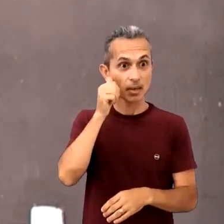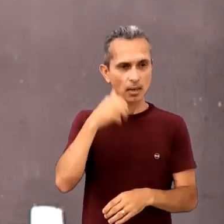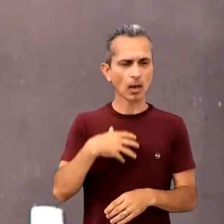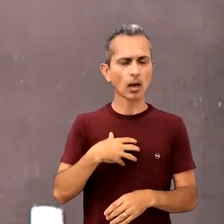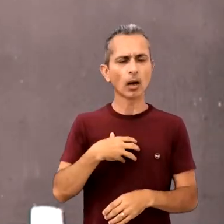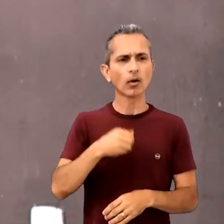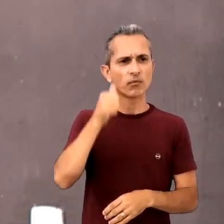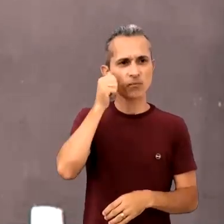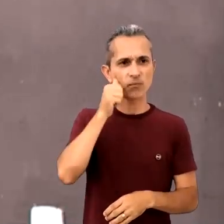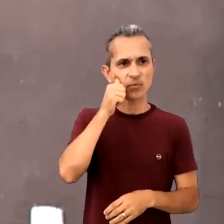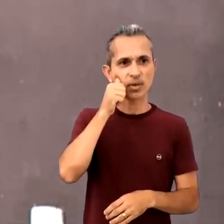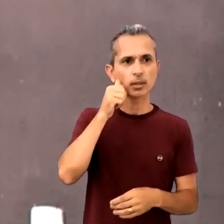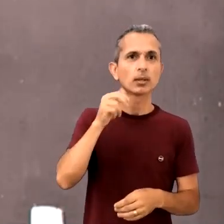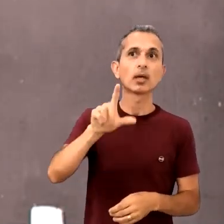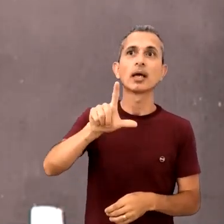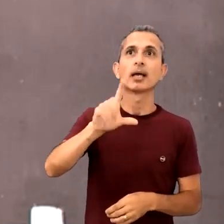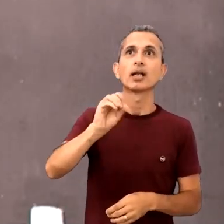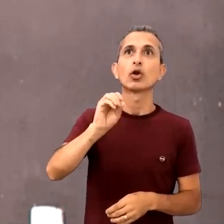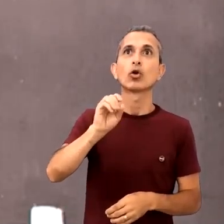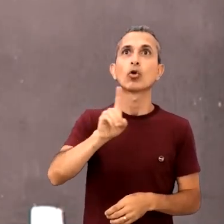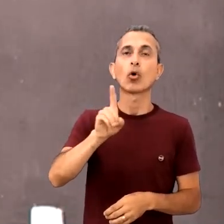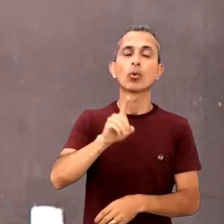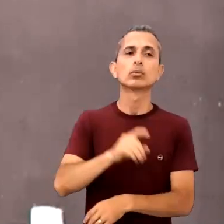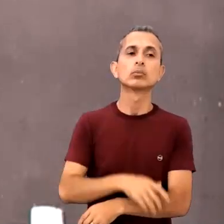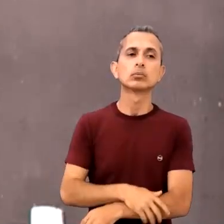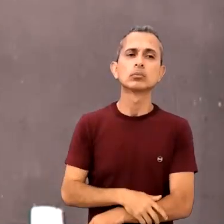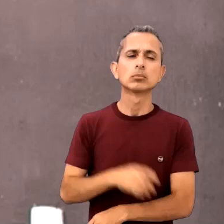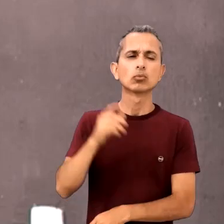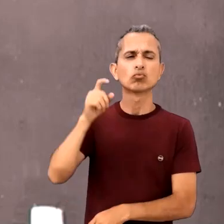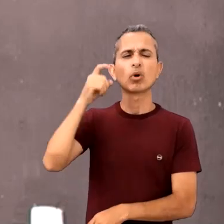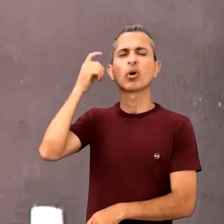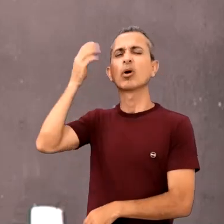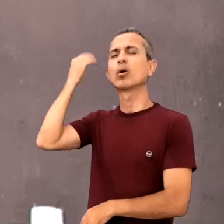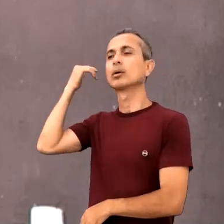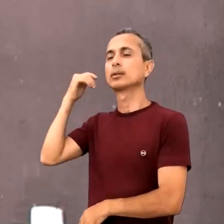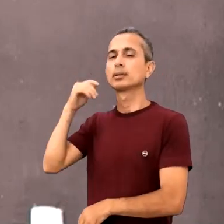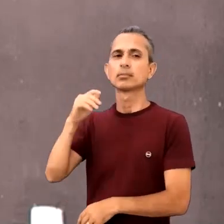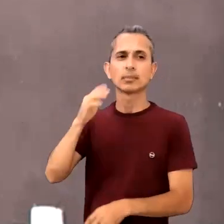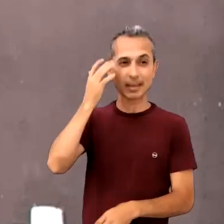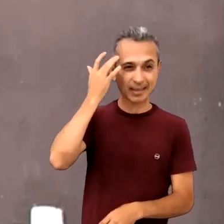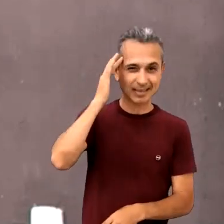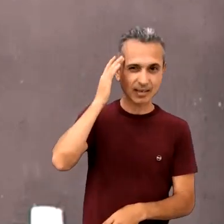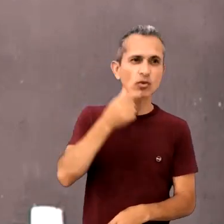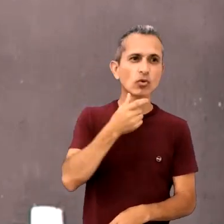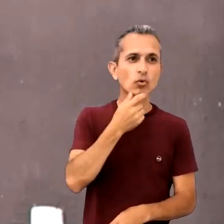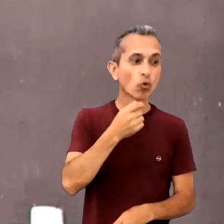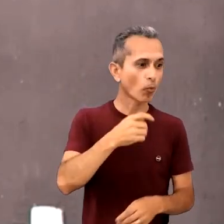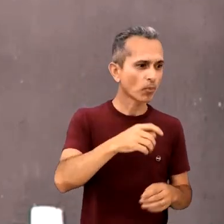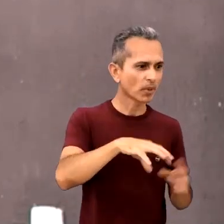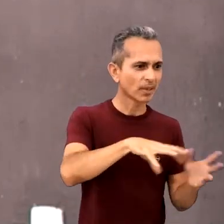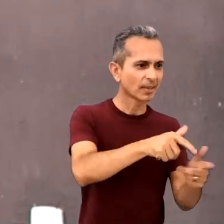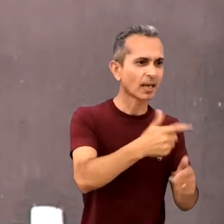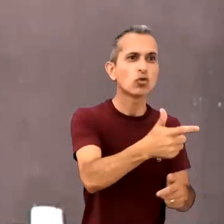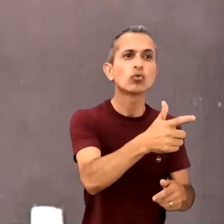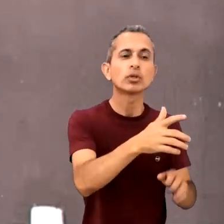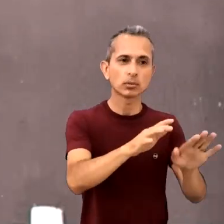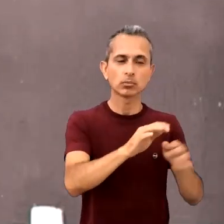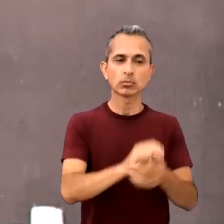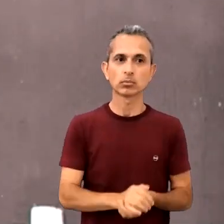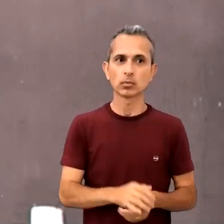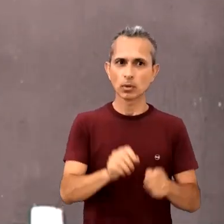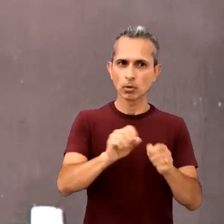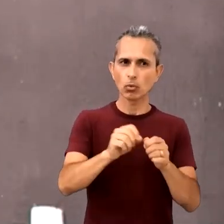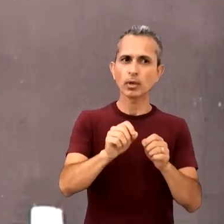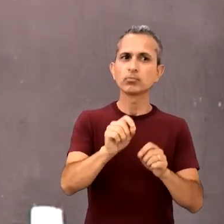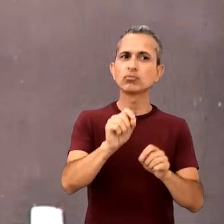Ló, quando acharam que não havia mais homem sobre a terra para dar continuidade